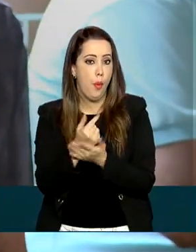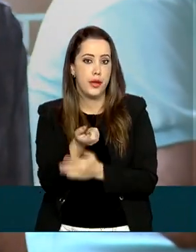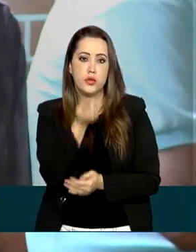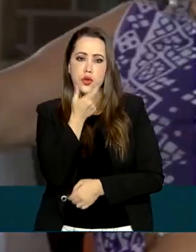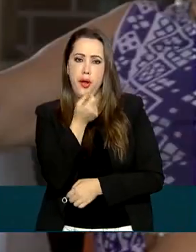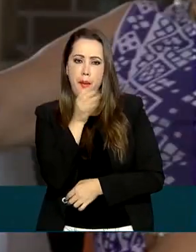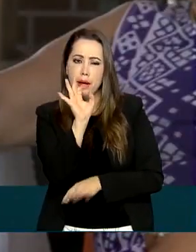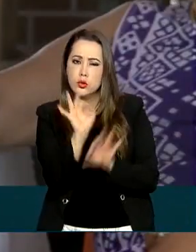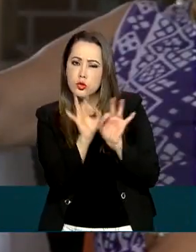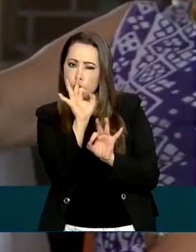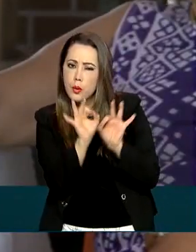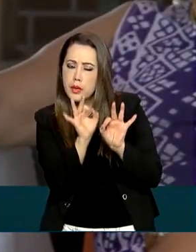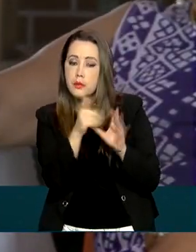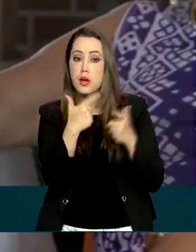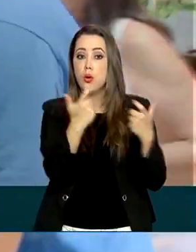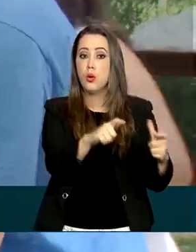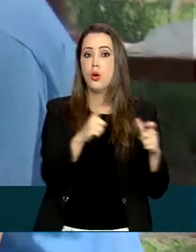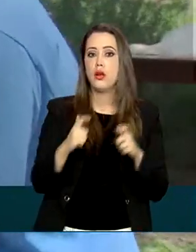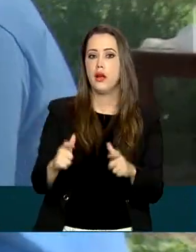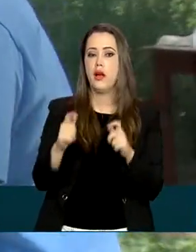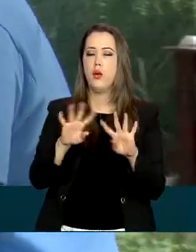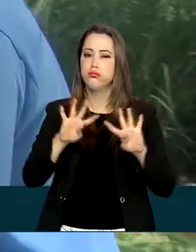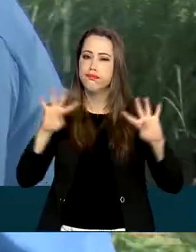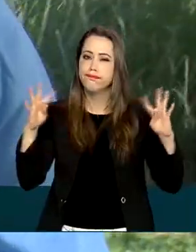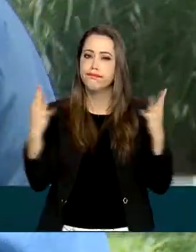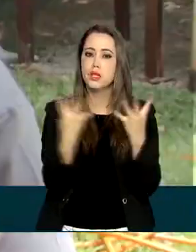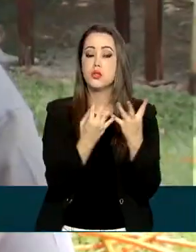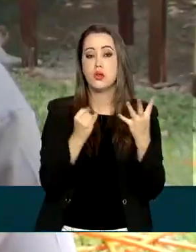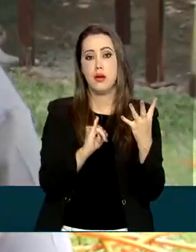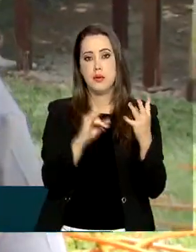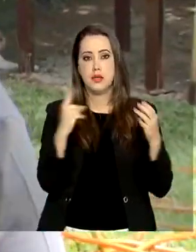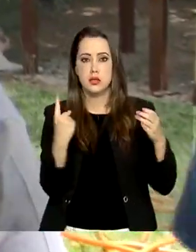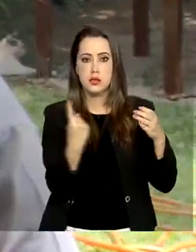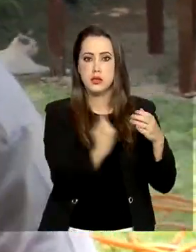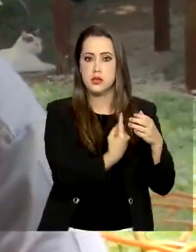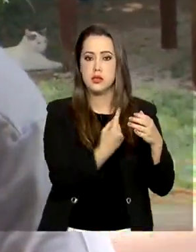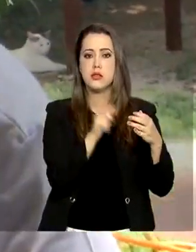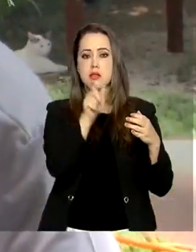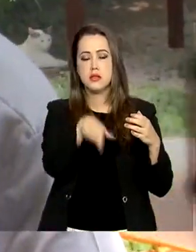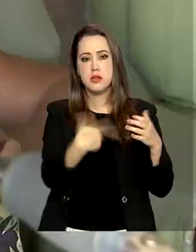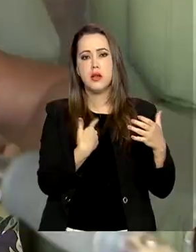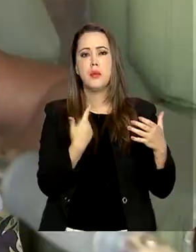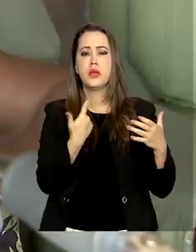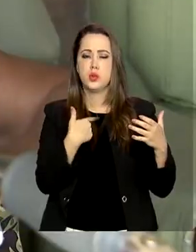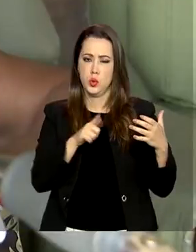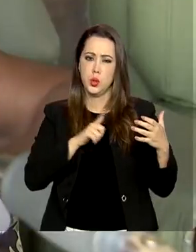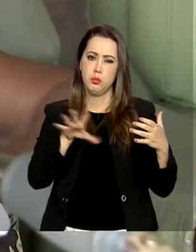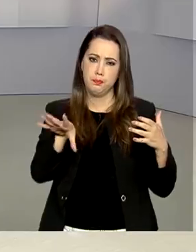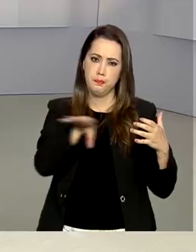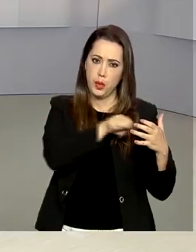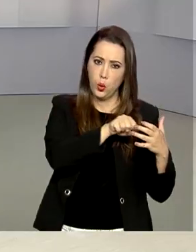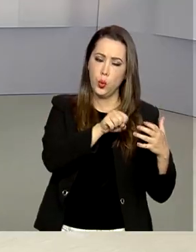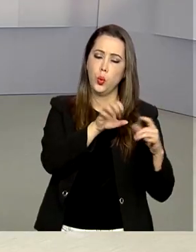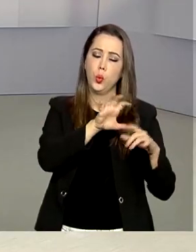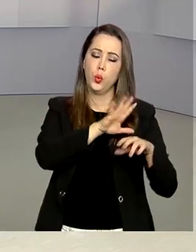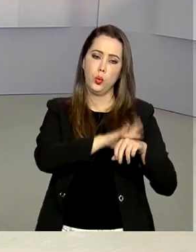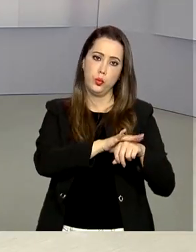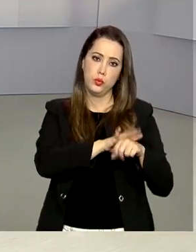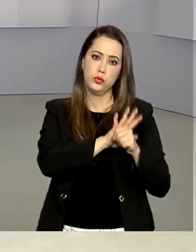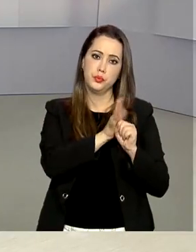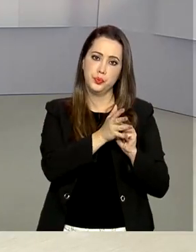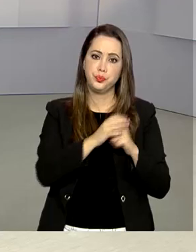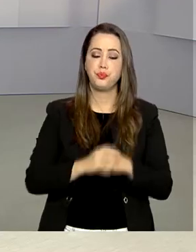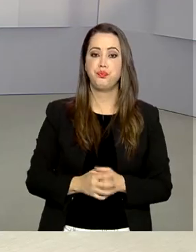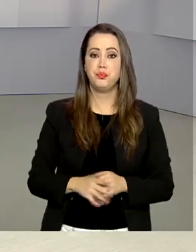e adequação dos espaços para isolamento dos casos suspeitos e leves de covid-19. A lei foi